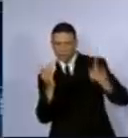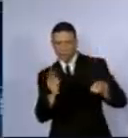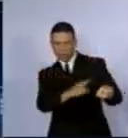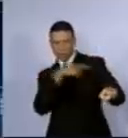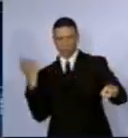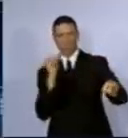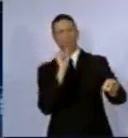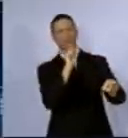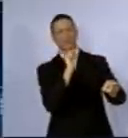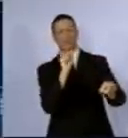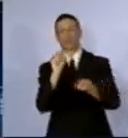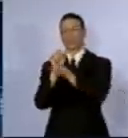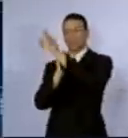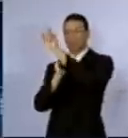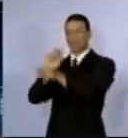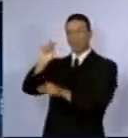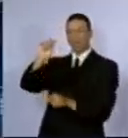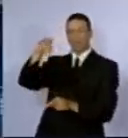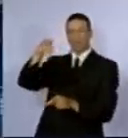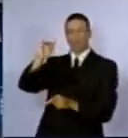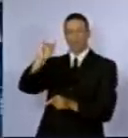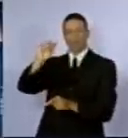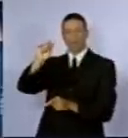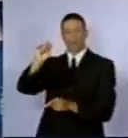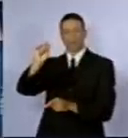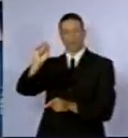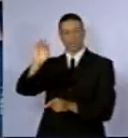com a sua exposição única ao amianto.